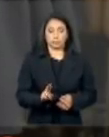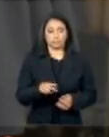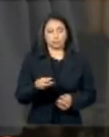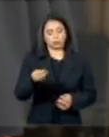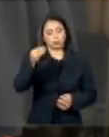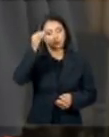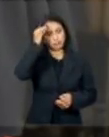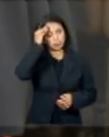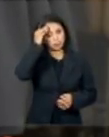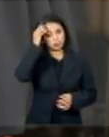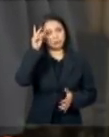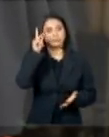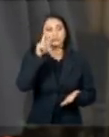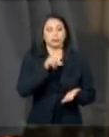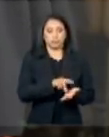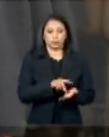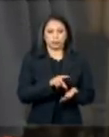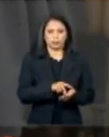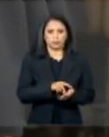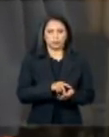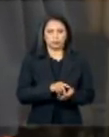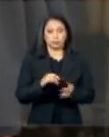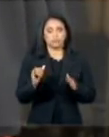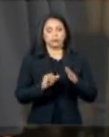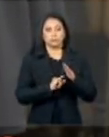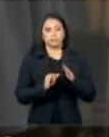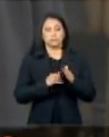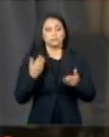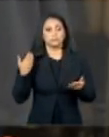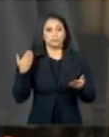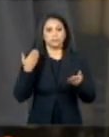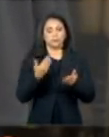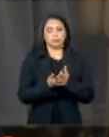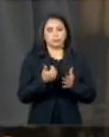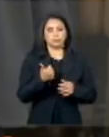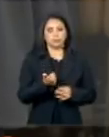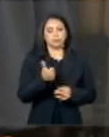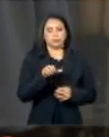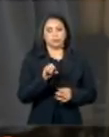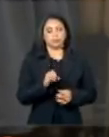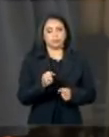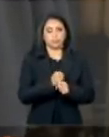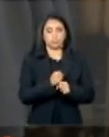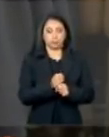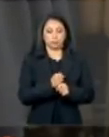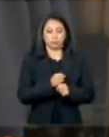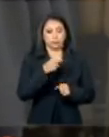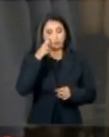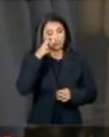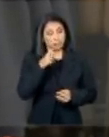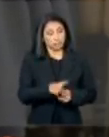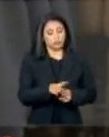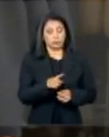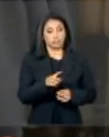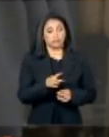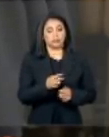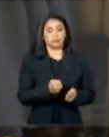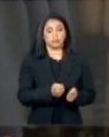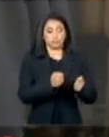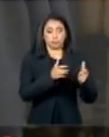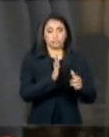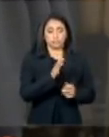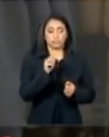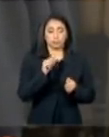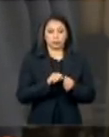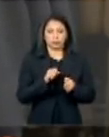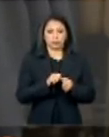que é legítima todavia a instituição do prazo decadencial de 10 anos para revisão do benefício já concedido com fundamento no princípio